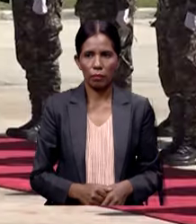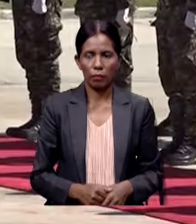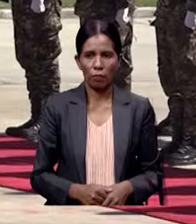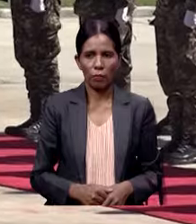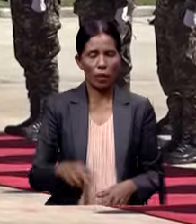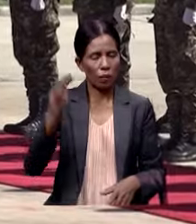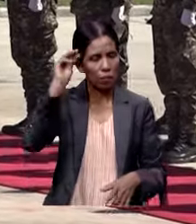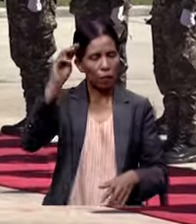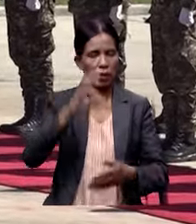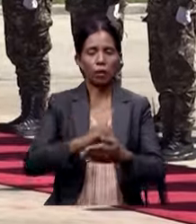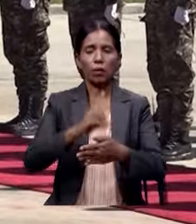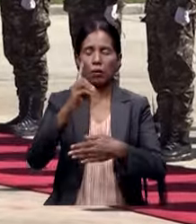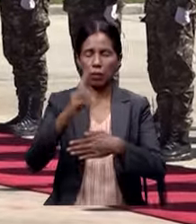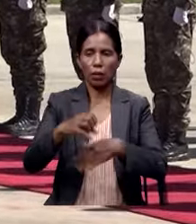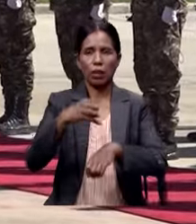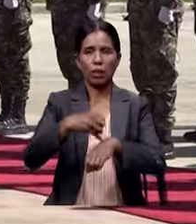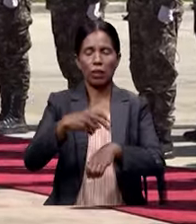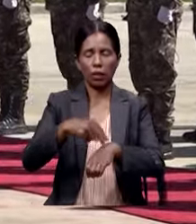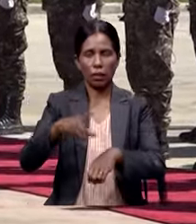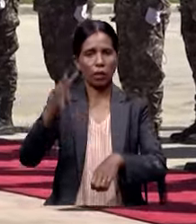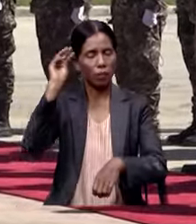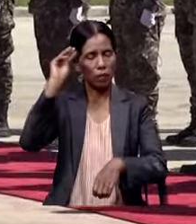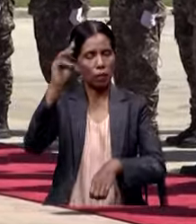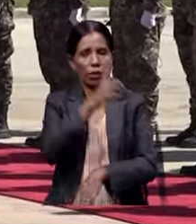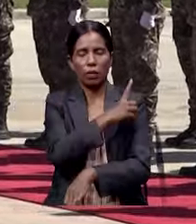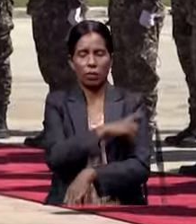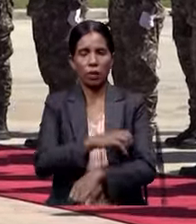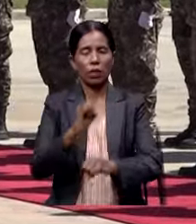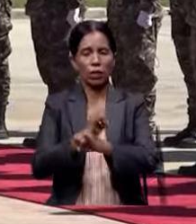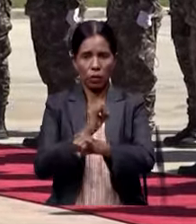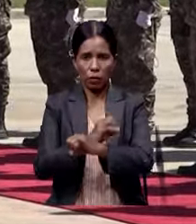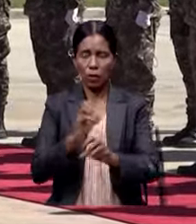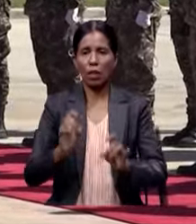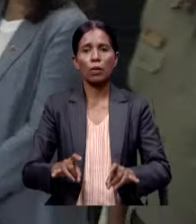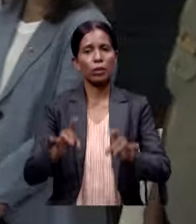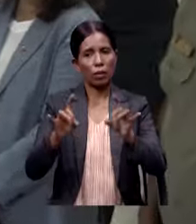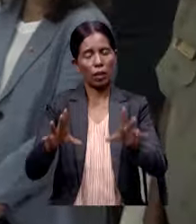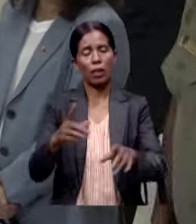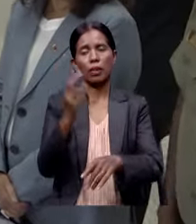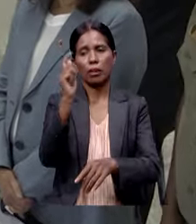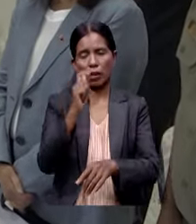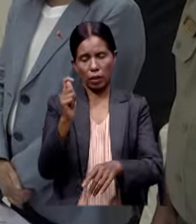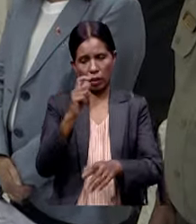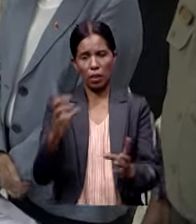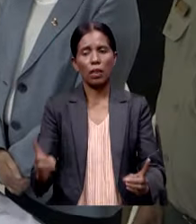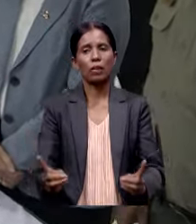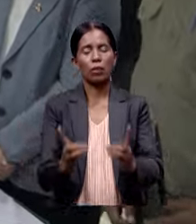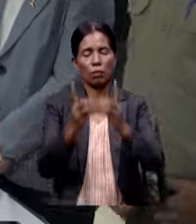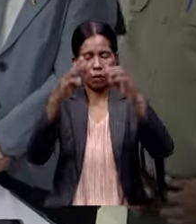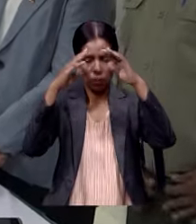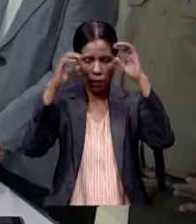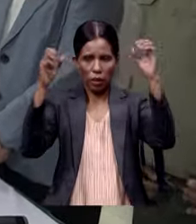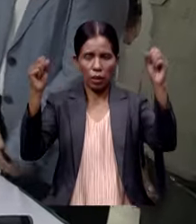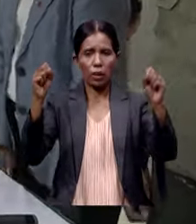Ministro do Desenvolvimento Internacional Pacífico, no Ministro da Defesa e Indústria da Austrália, terça-feira, assorumalo o Ministro da Defesa do Anciano